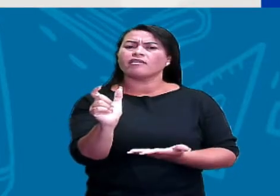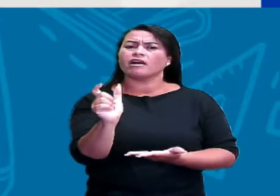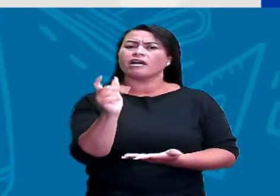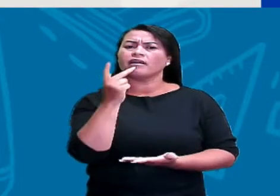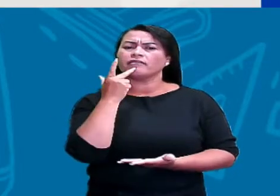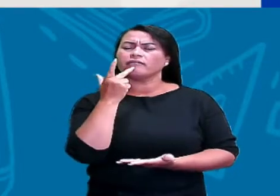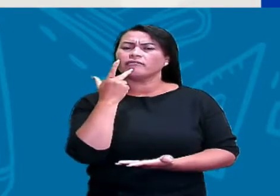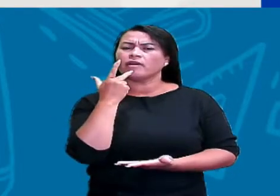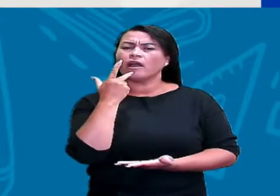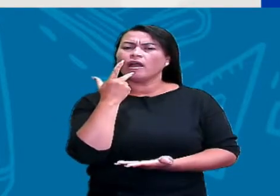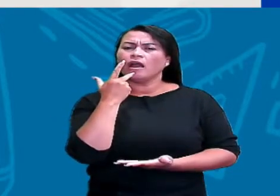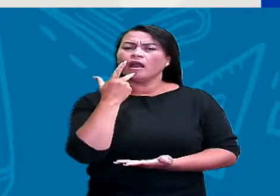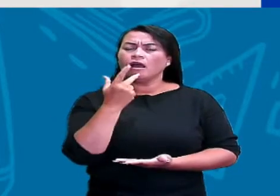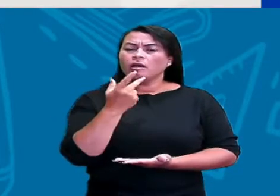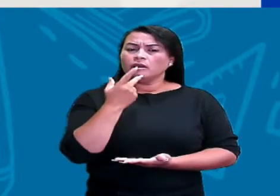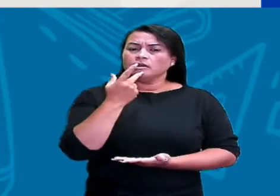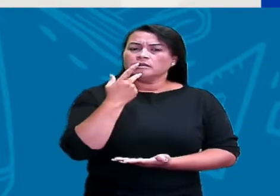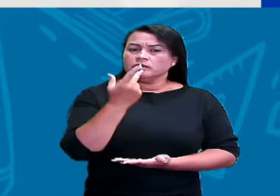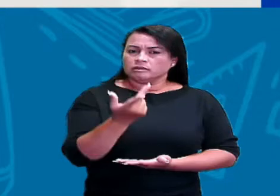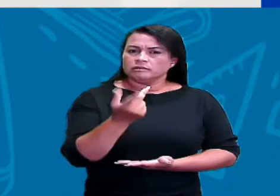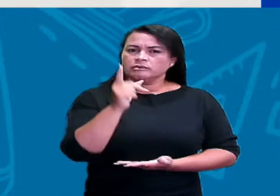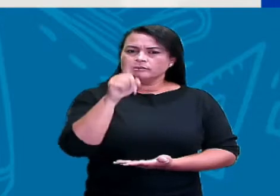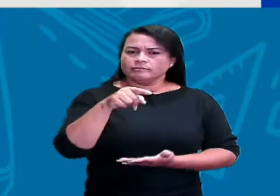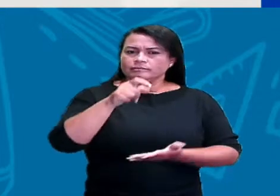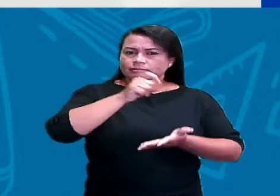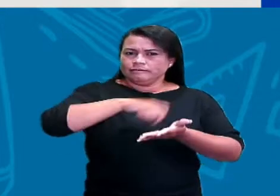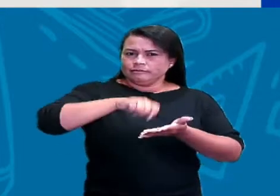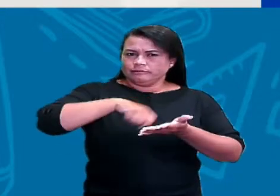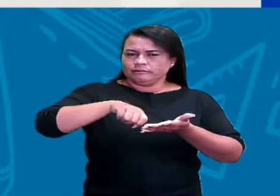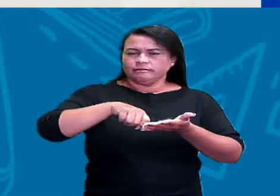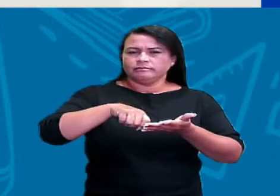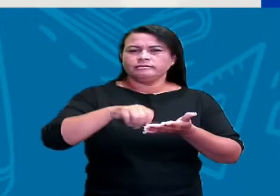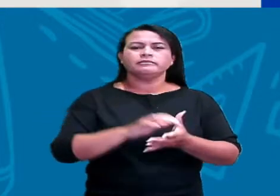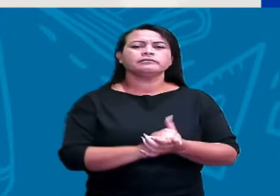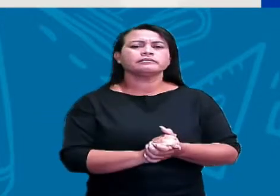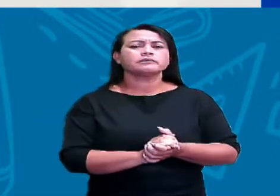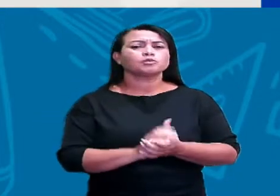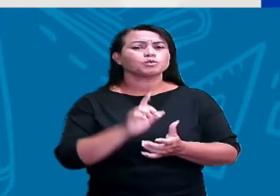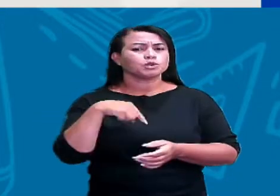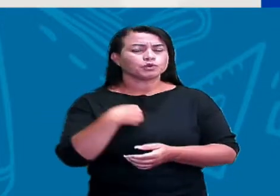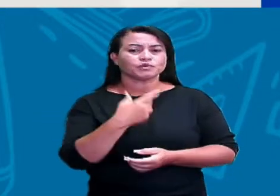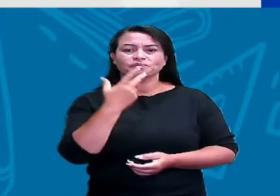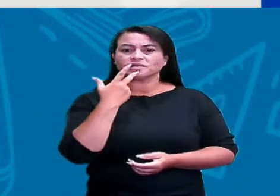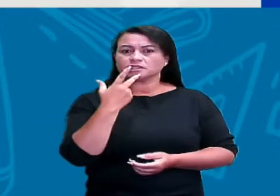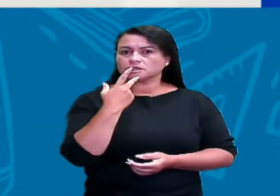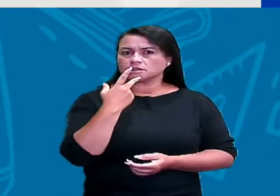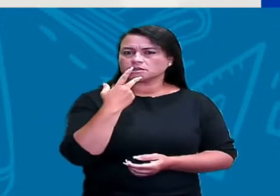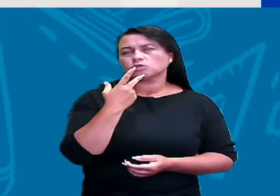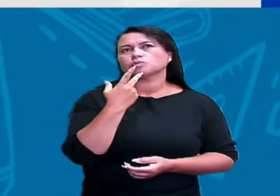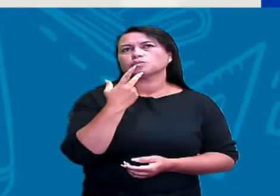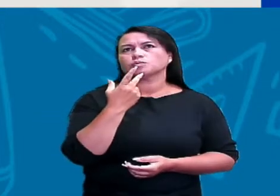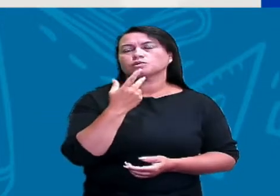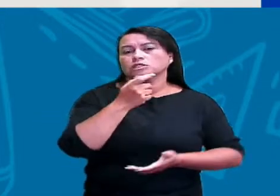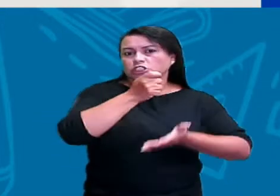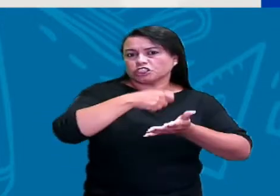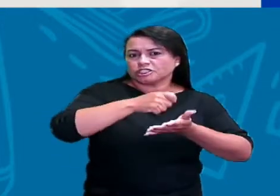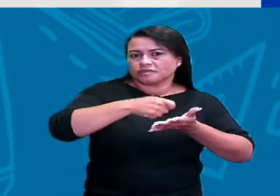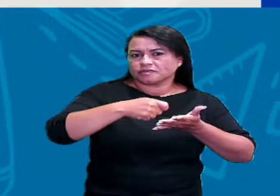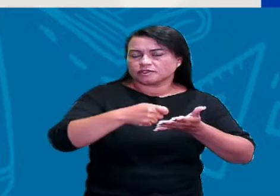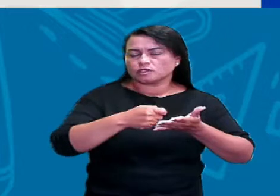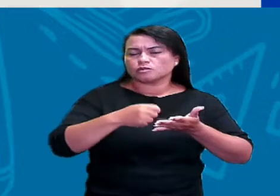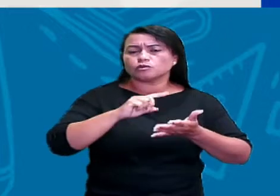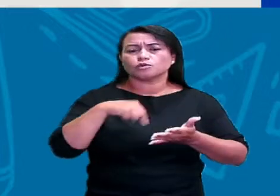fala, e o que a gente fala é escrito, né? Quando a gente fala que escreve, a